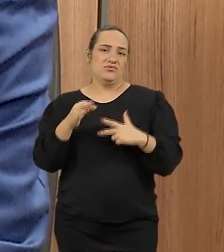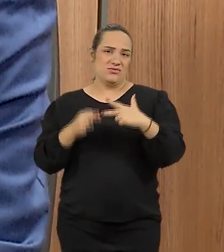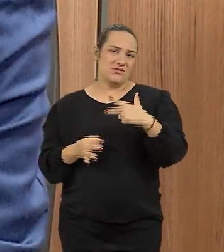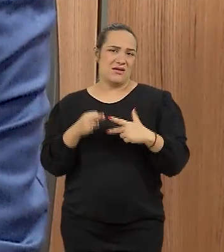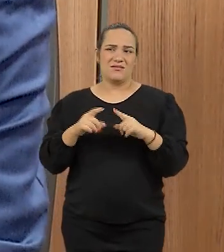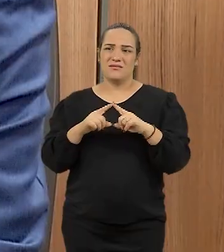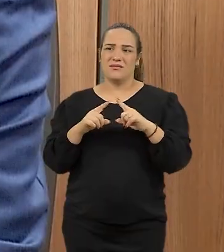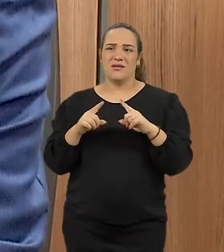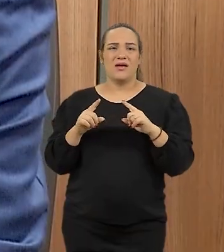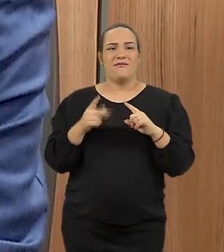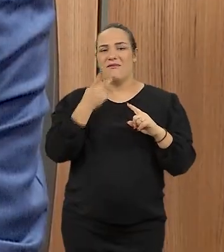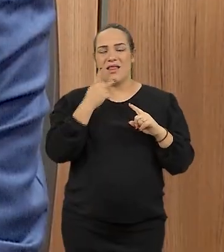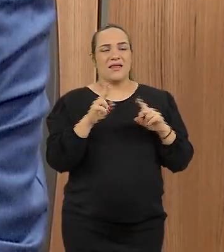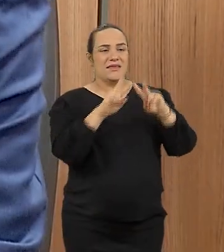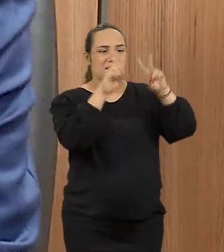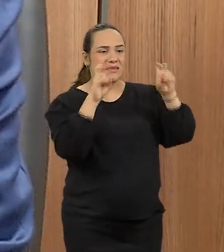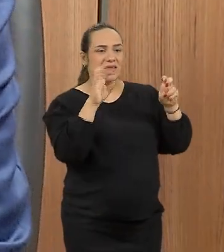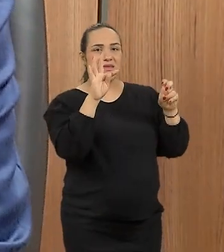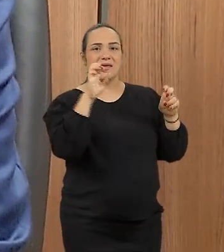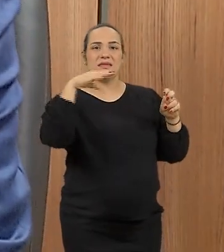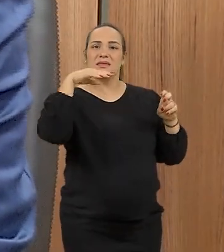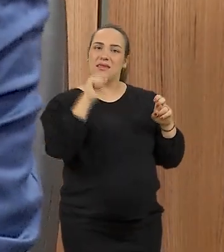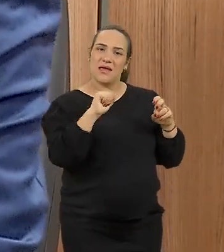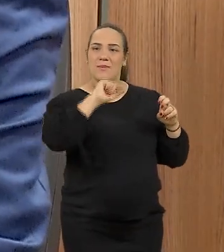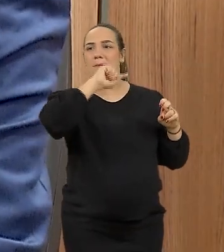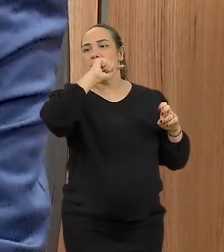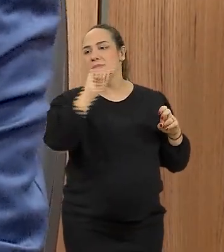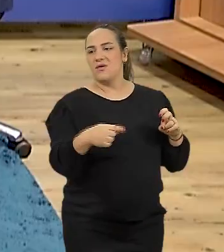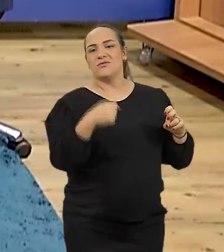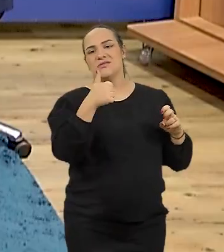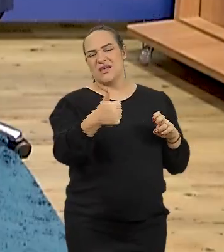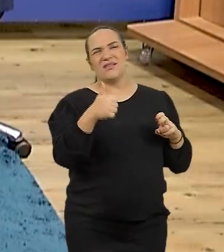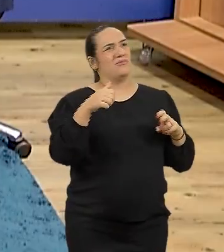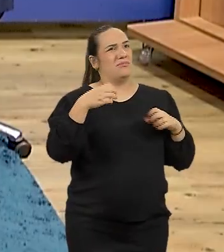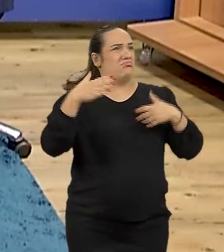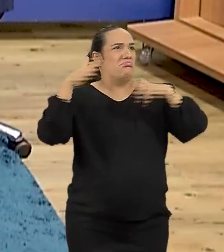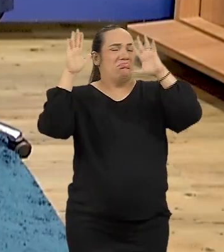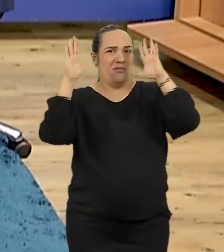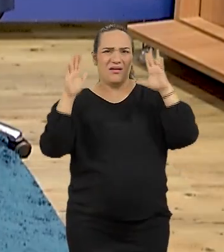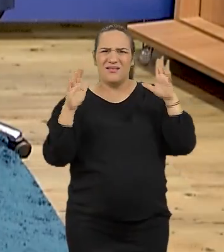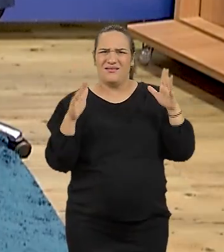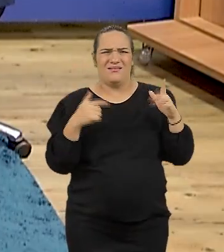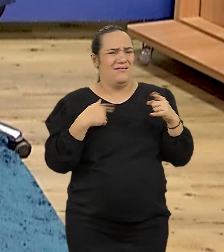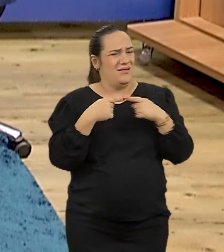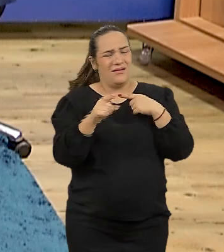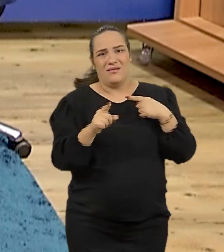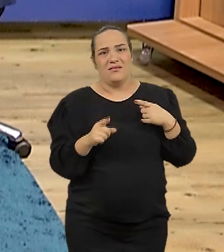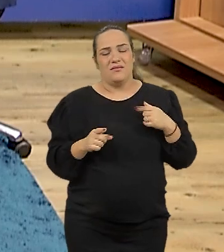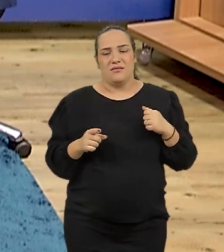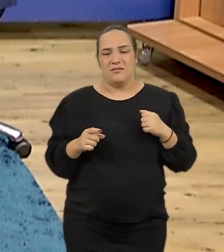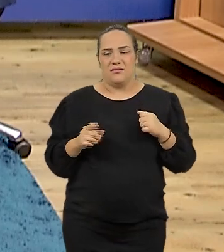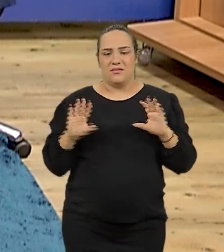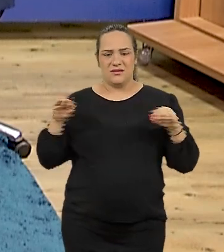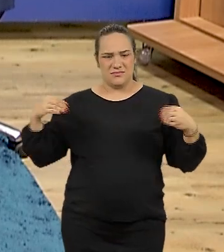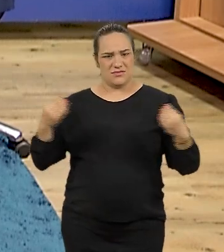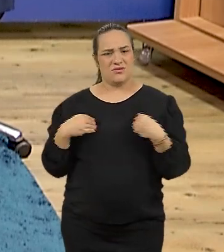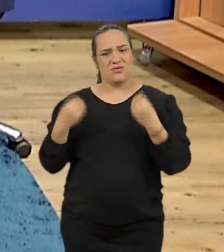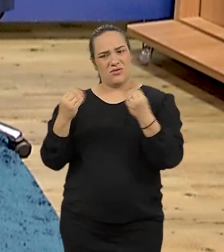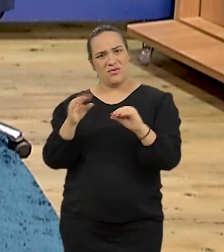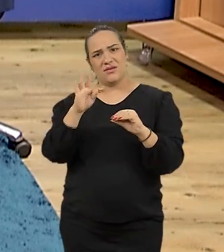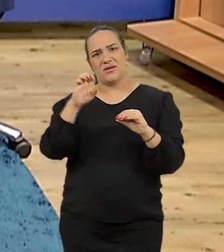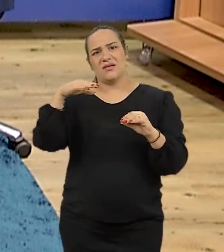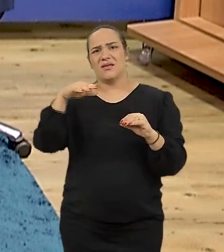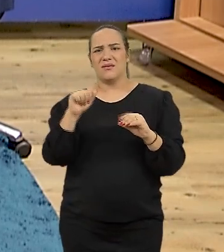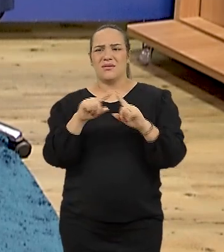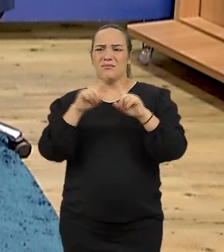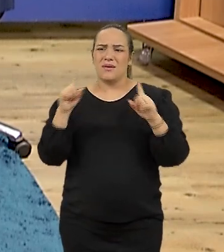Eu sou avesso a julgar por tema. Então você tem o tema 100.100 e não sei o quê. tem desembargador que põe no seu acordo